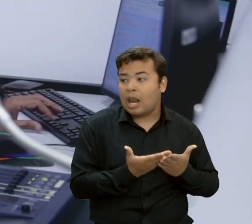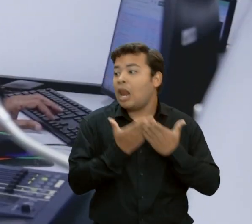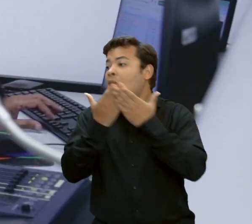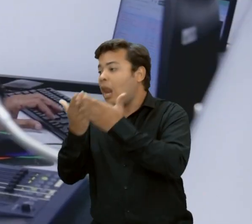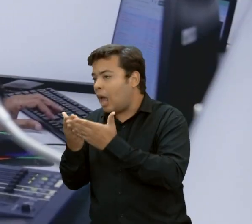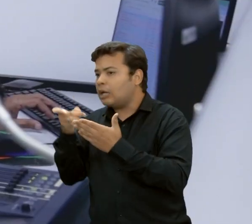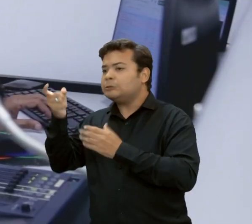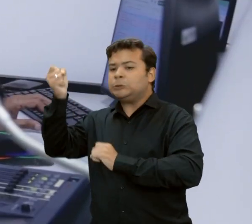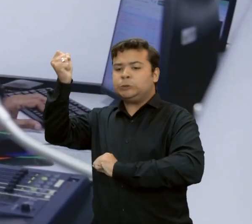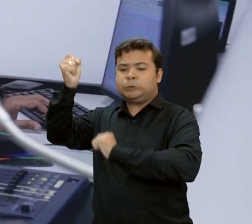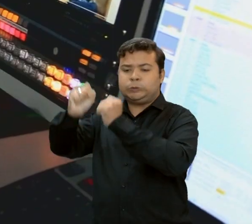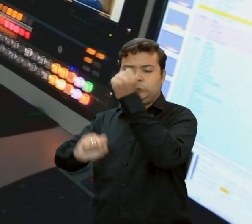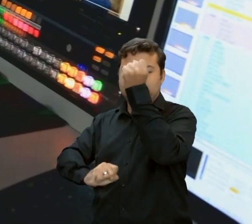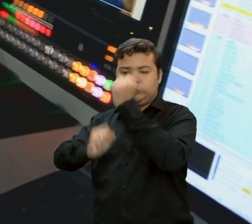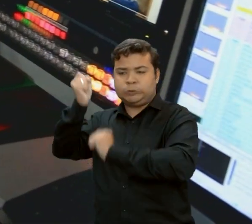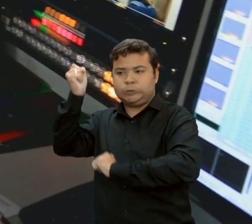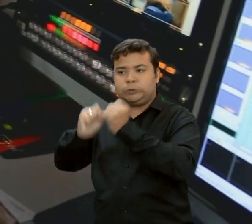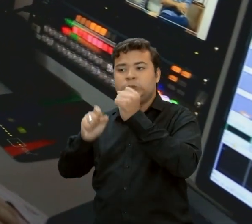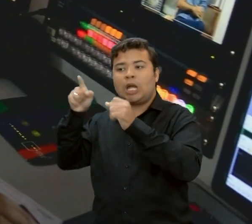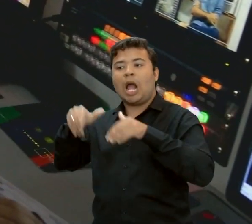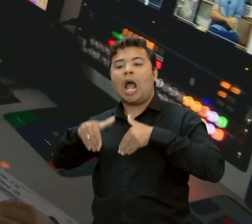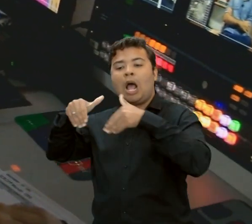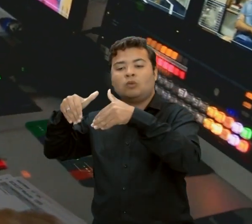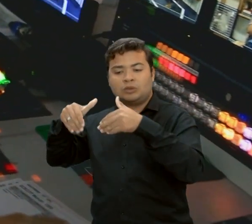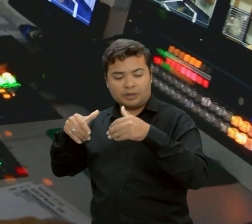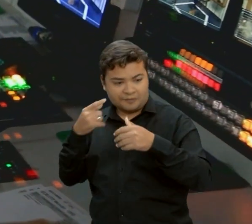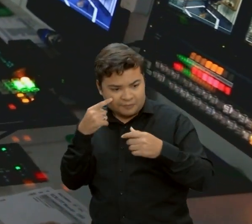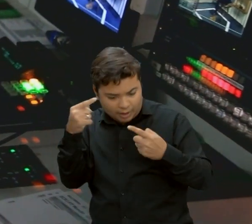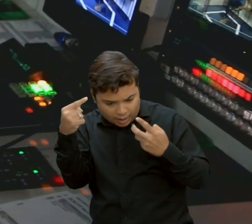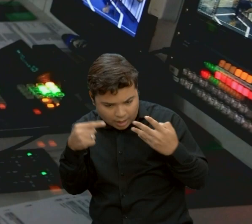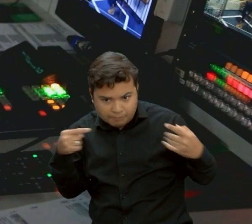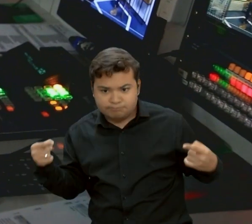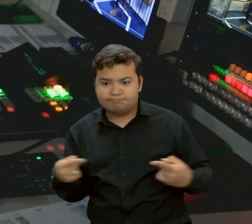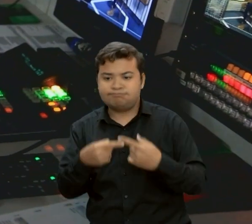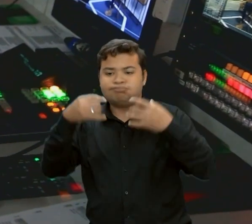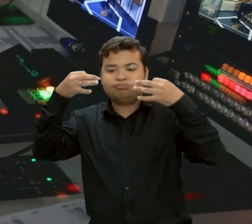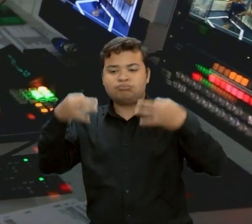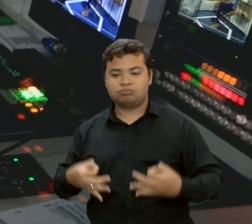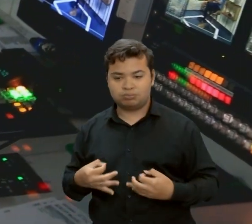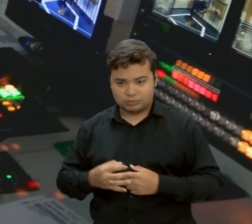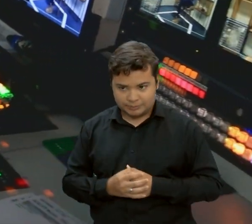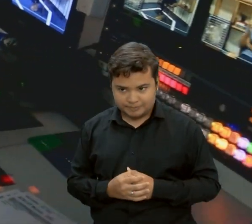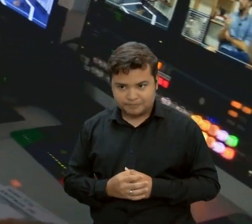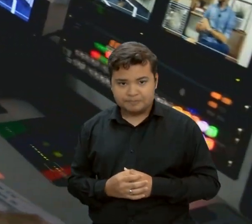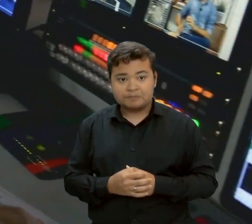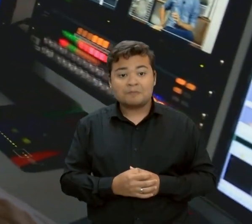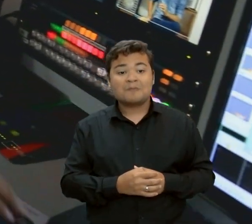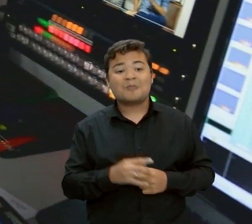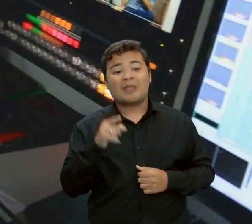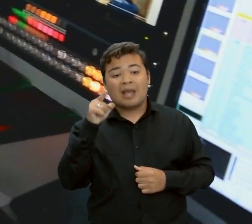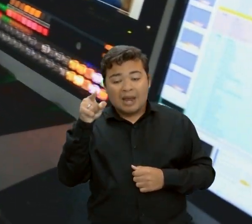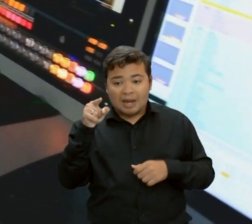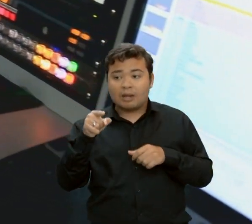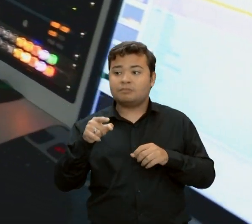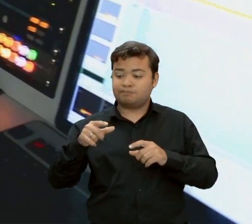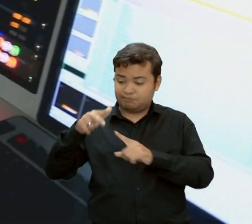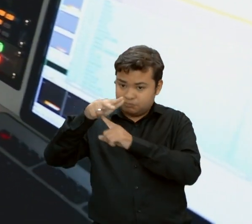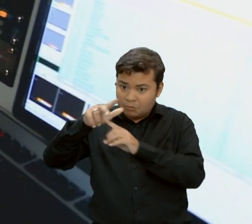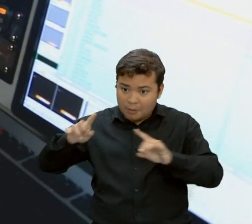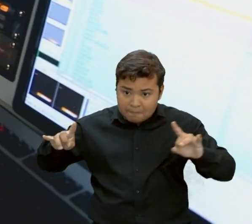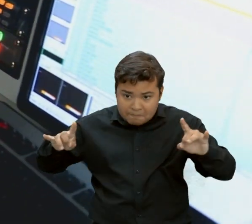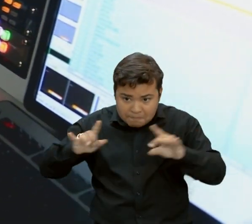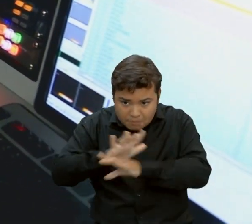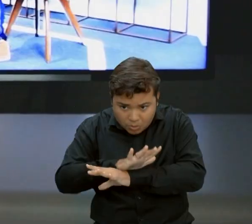fabricada lá na Austrália. E quando montou, Antena, a gente foi a campo medir